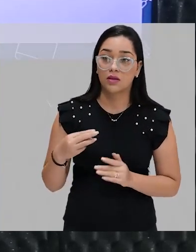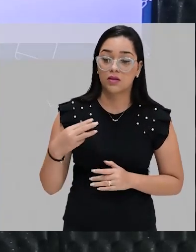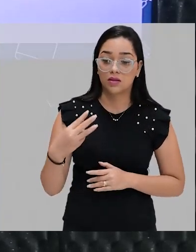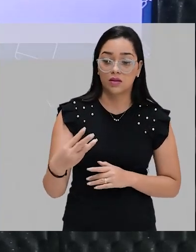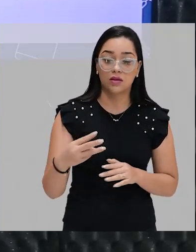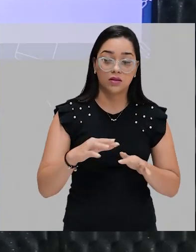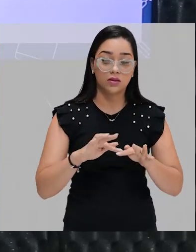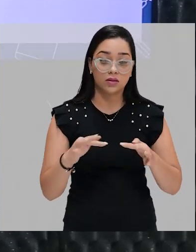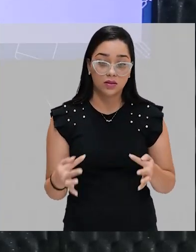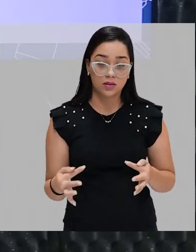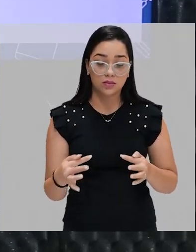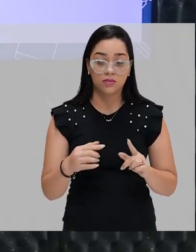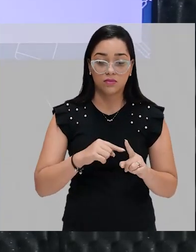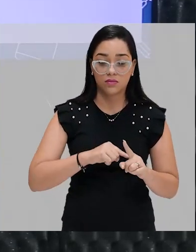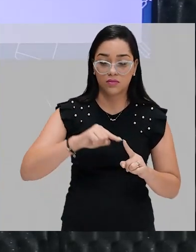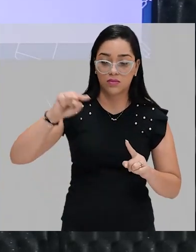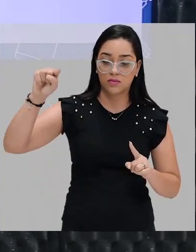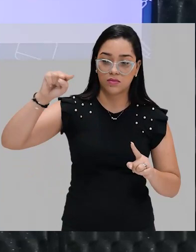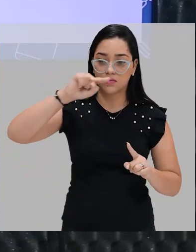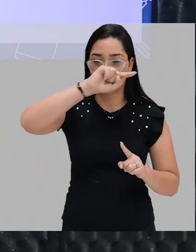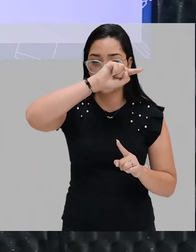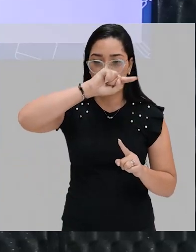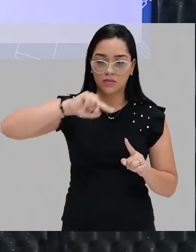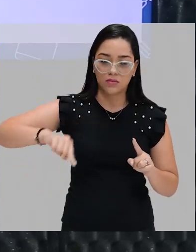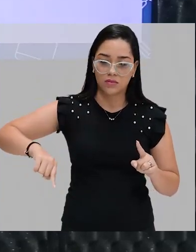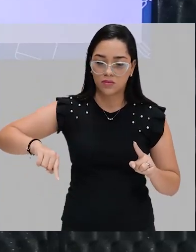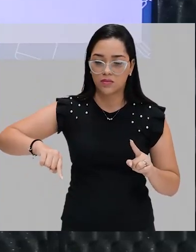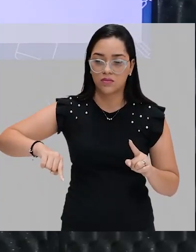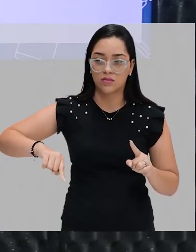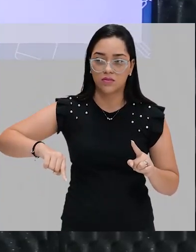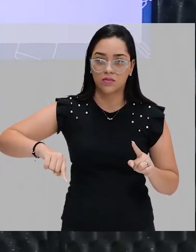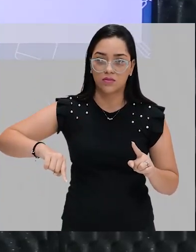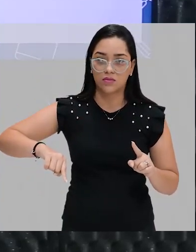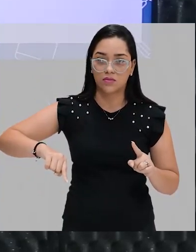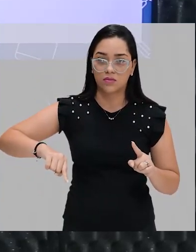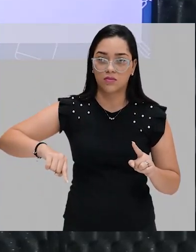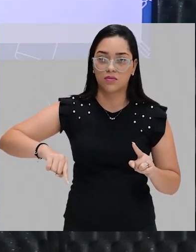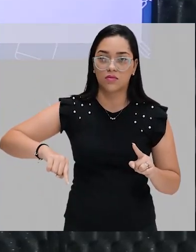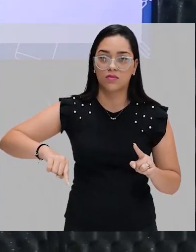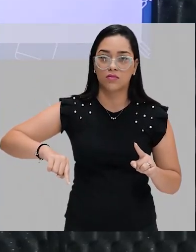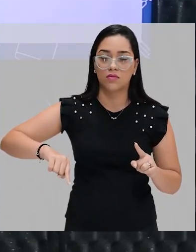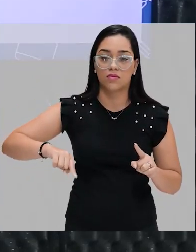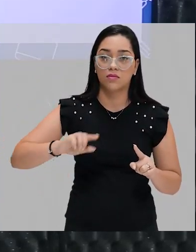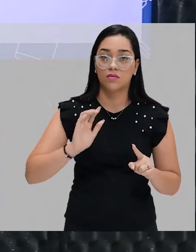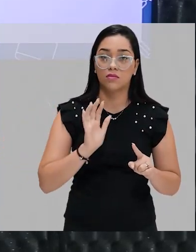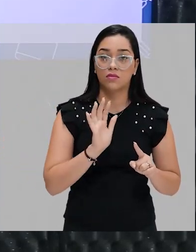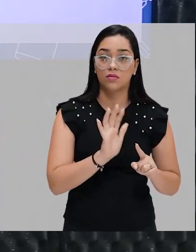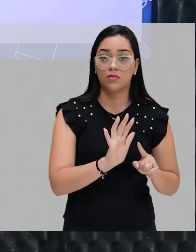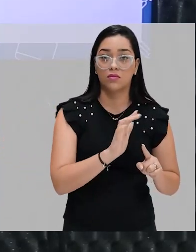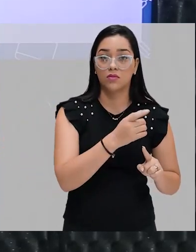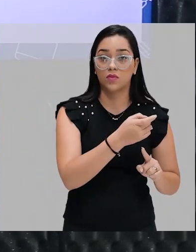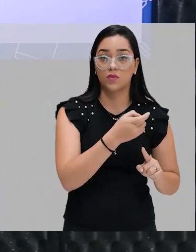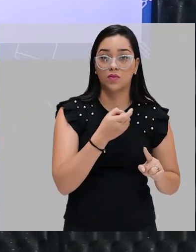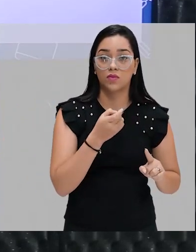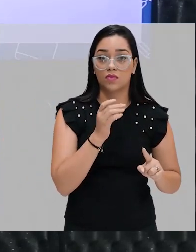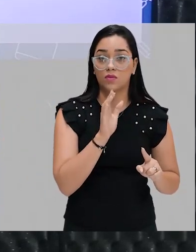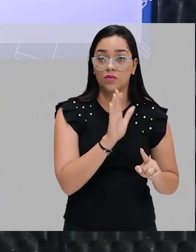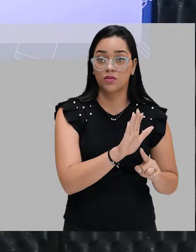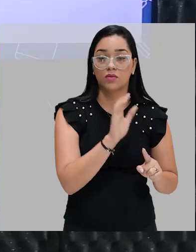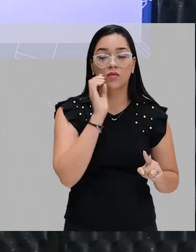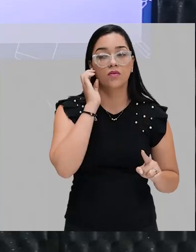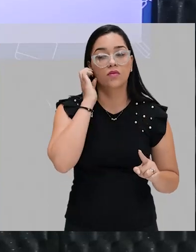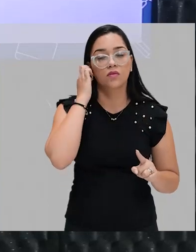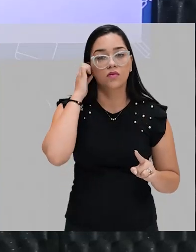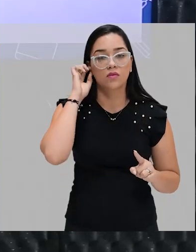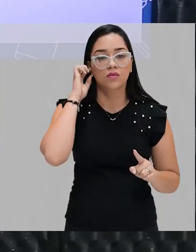3 simples. Meios pelo extremo. Então, isolando o x, né, que é a nossa massa, é